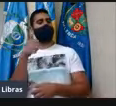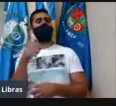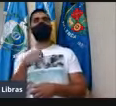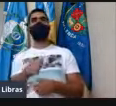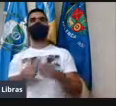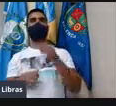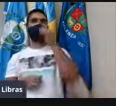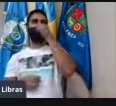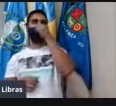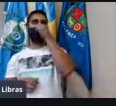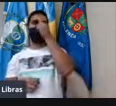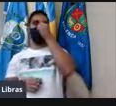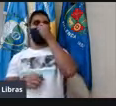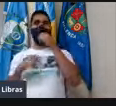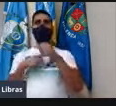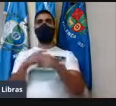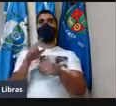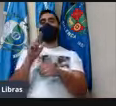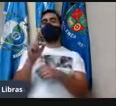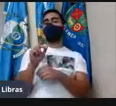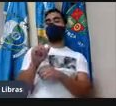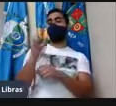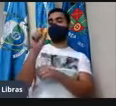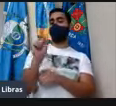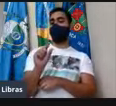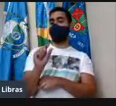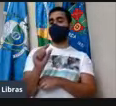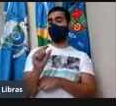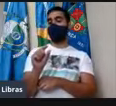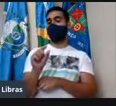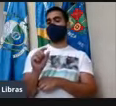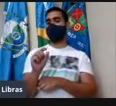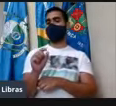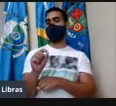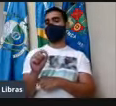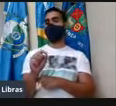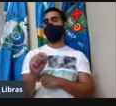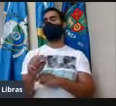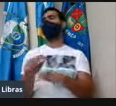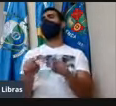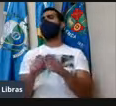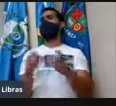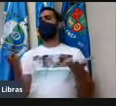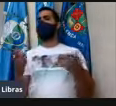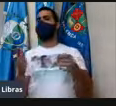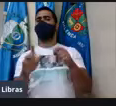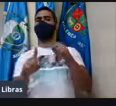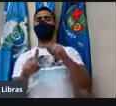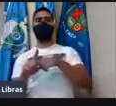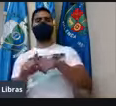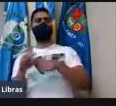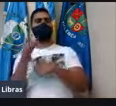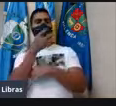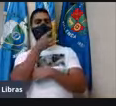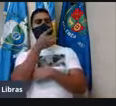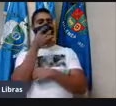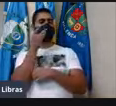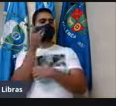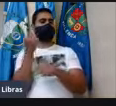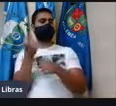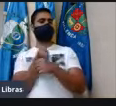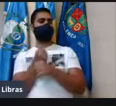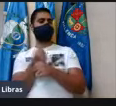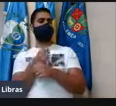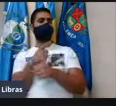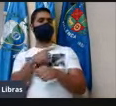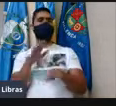fixa, onde você tem um investimento menor, e, por sinal, até agora, no mês de setembro, durante esse ano todo, nós